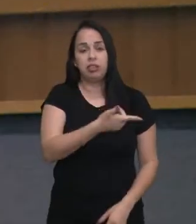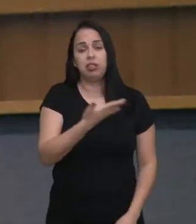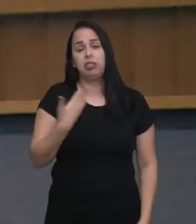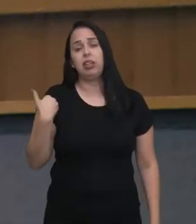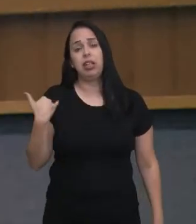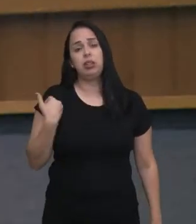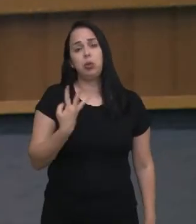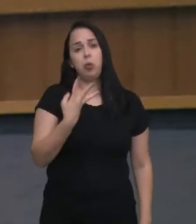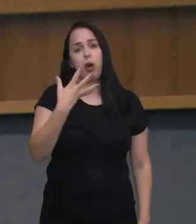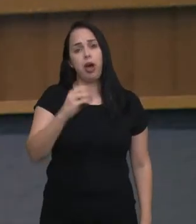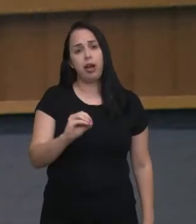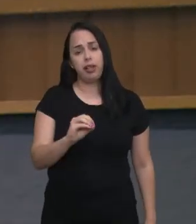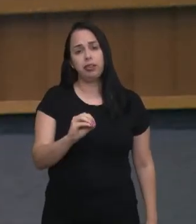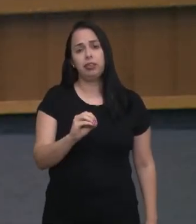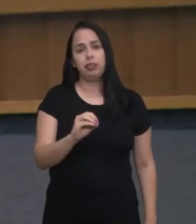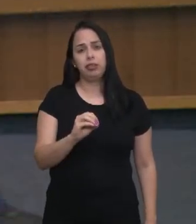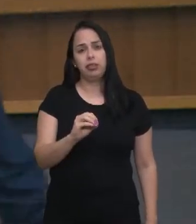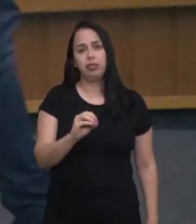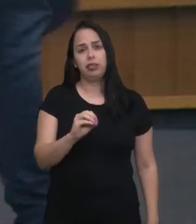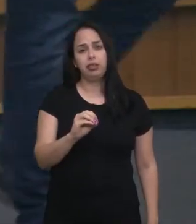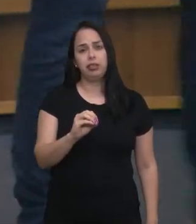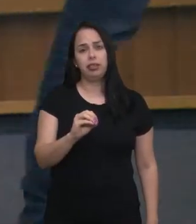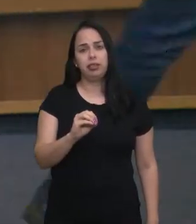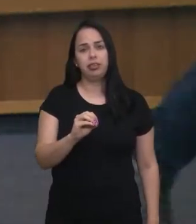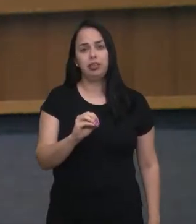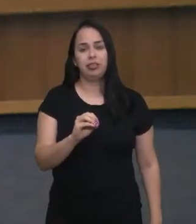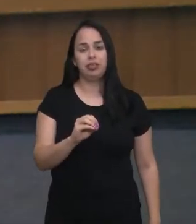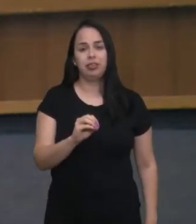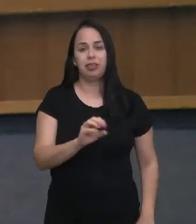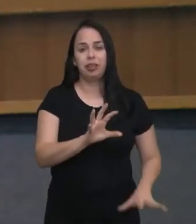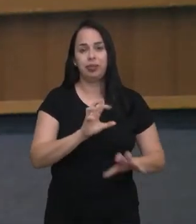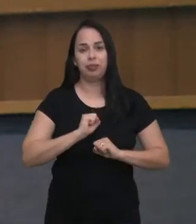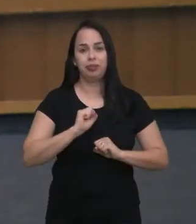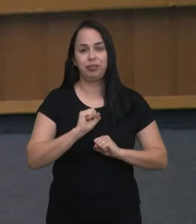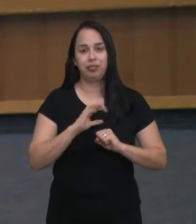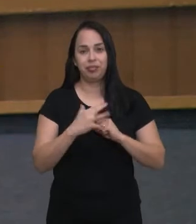anos, vítima das complicações do Covid-19.